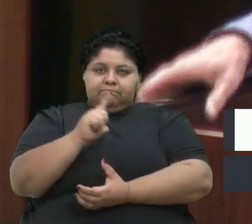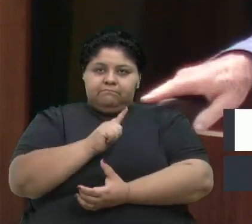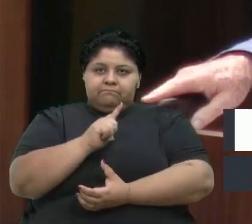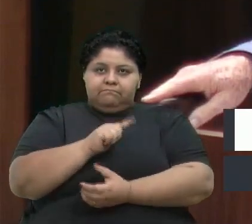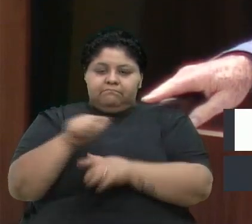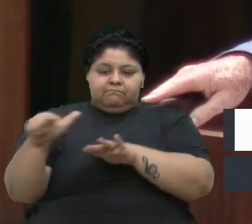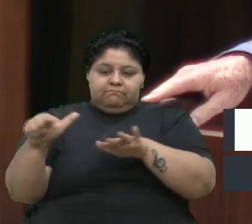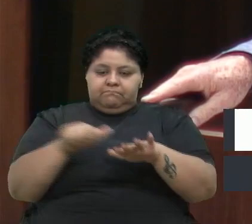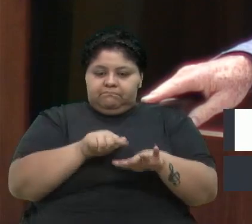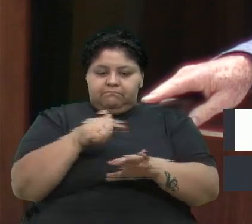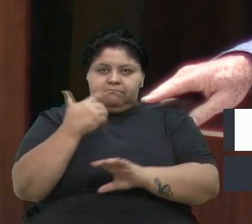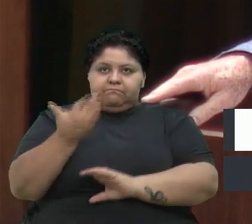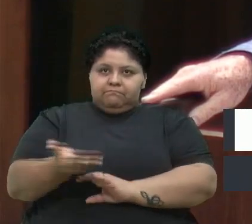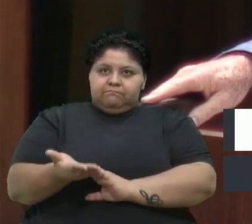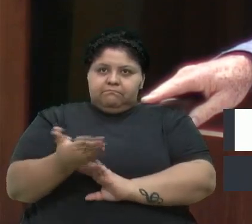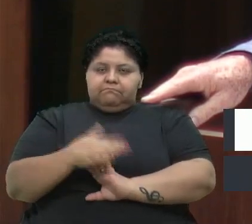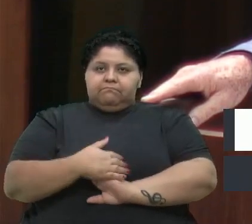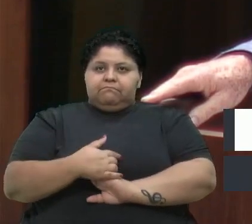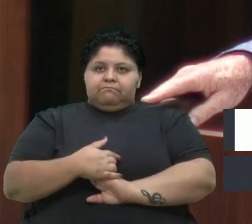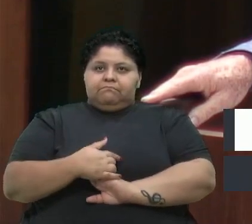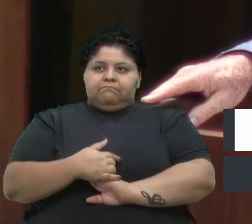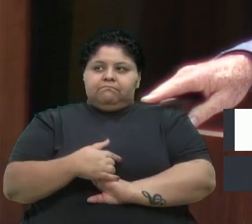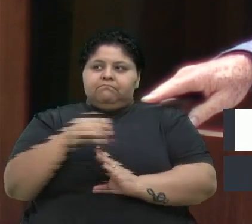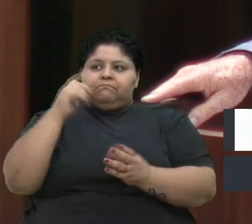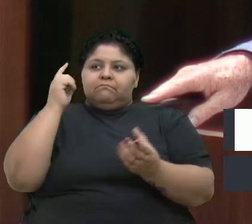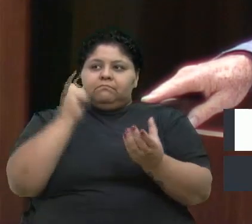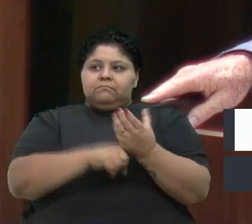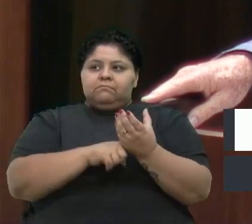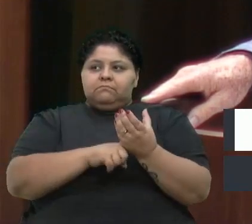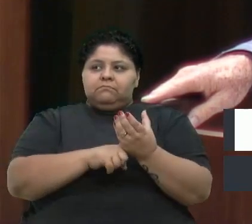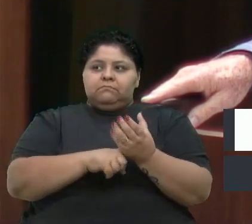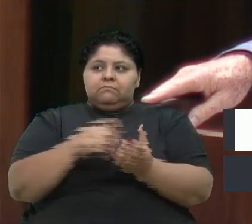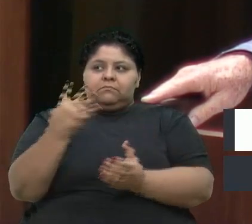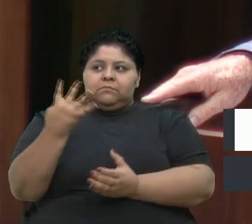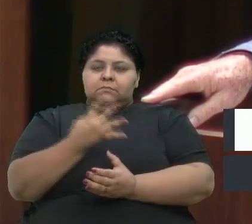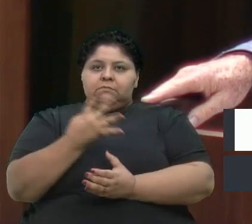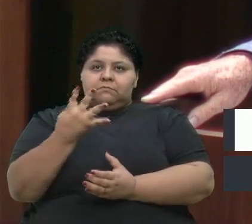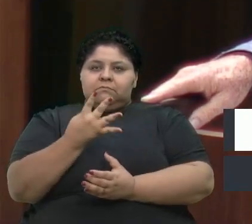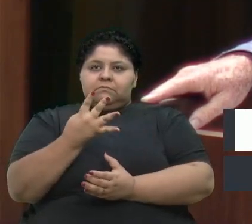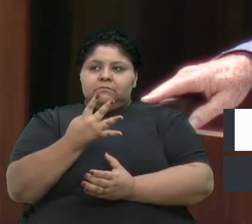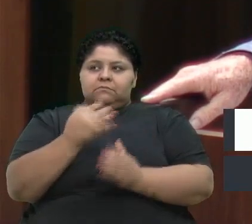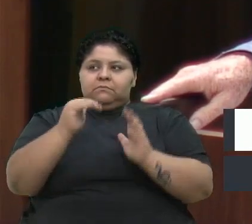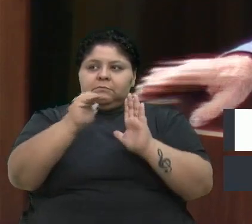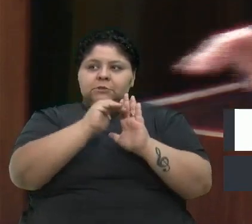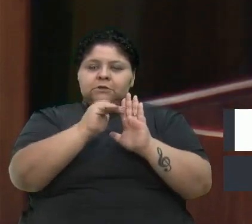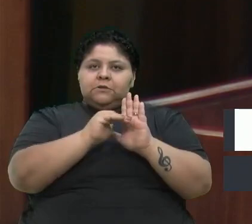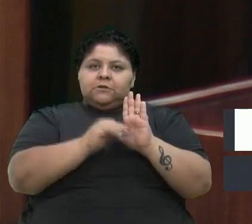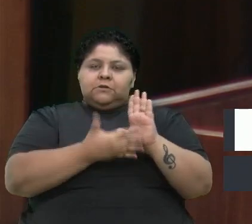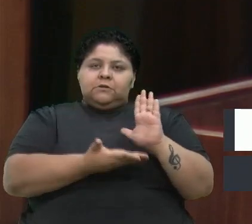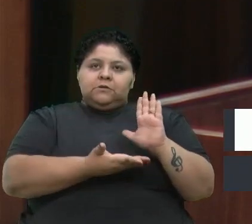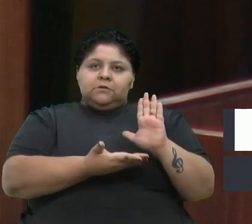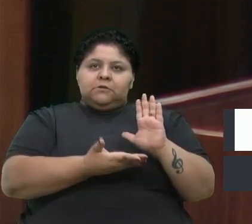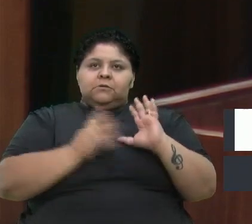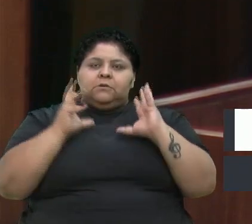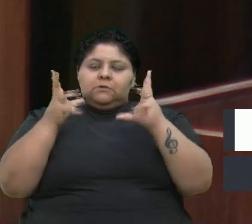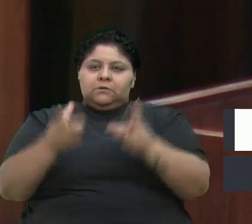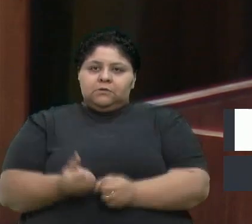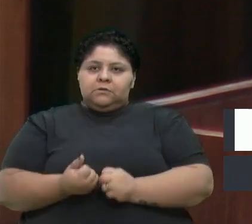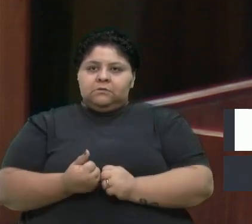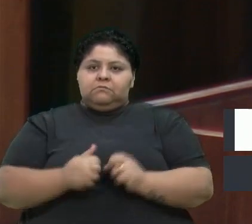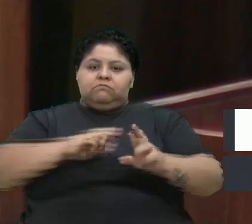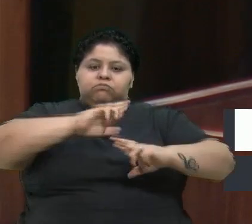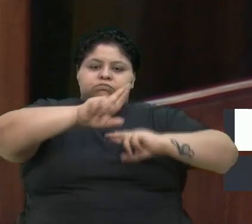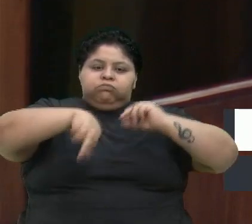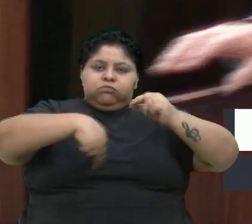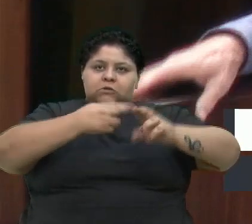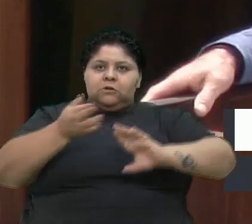semana. Foi uma agenda de 4 eventos, todos relacionados